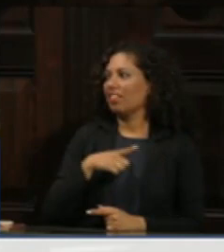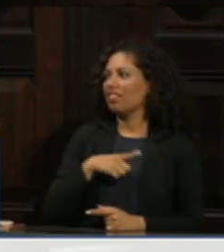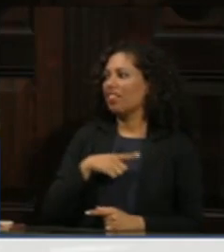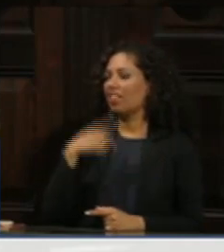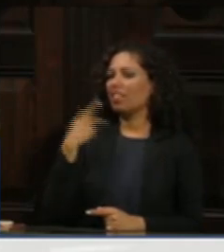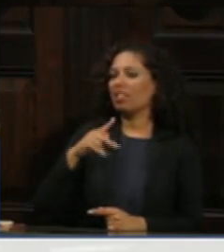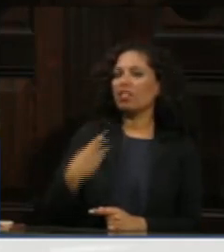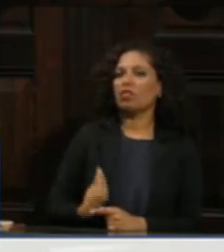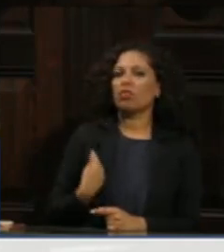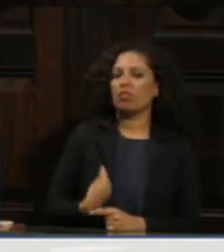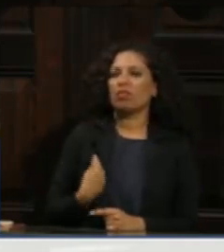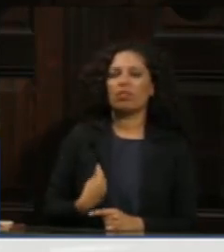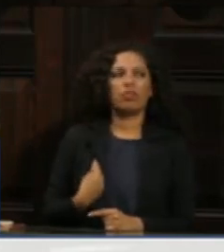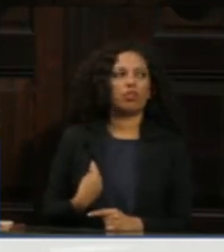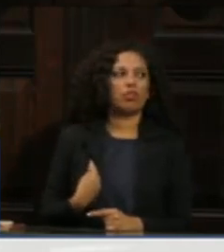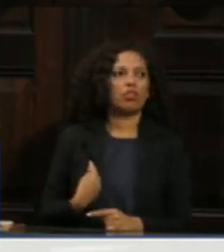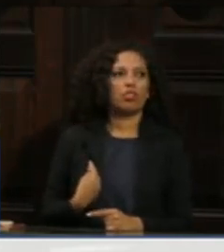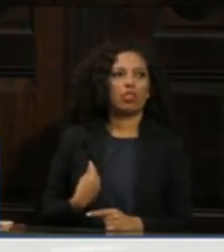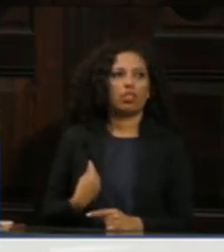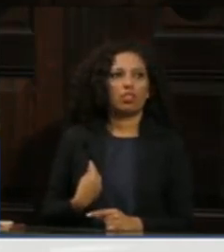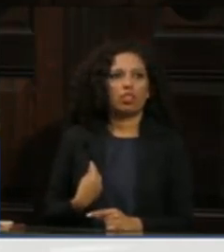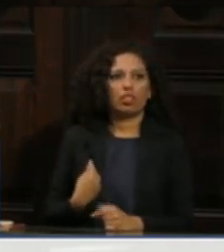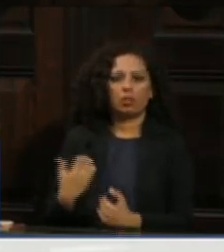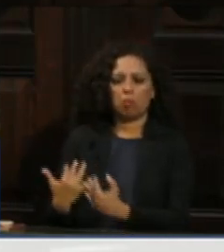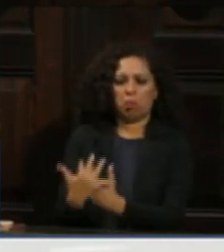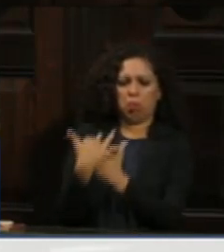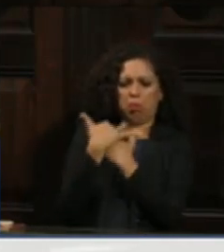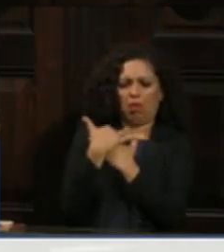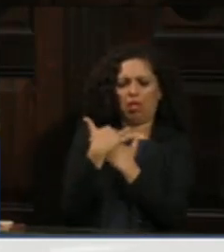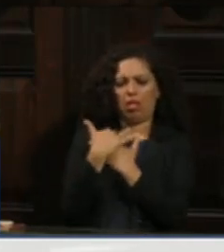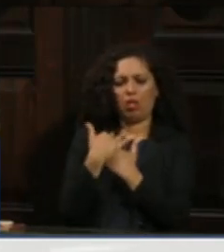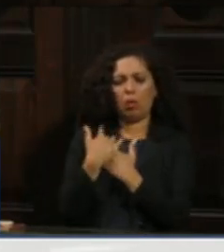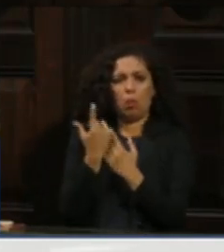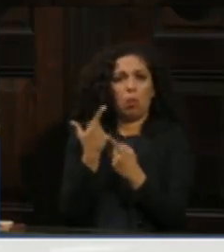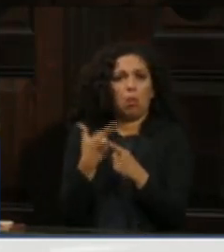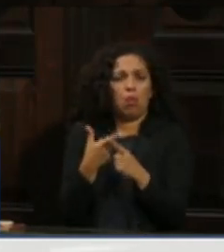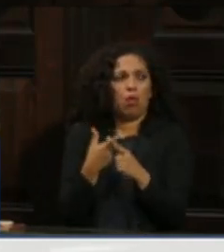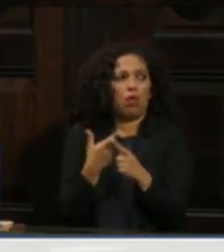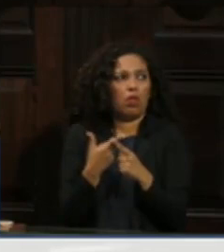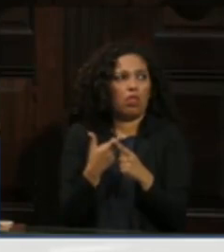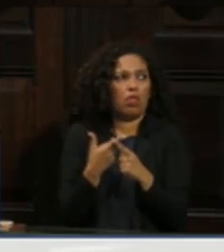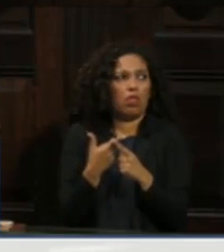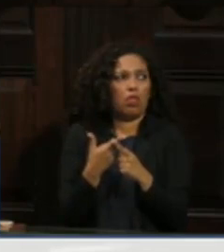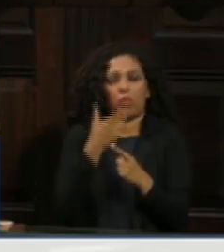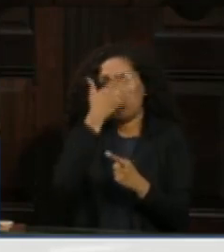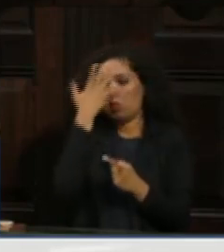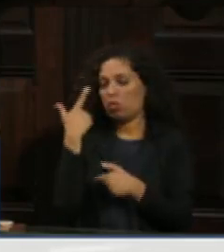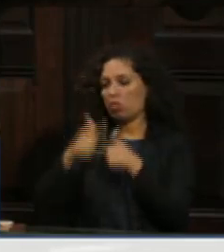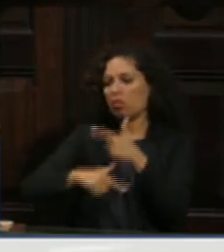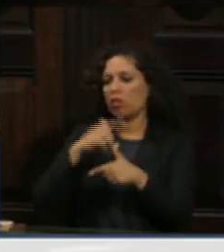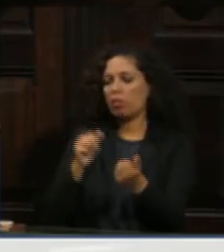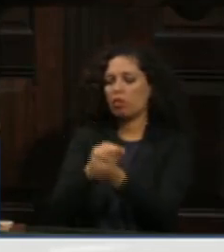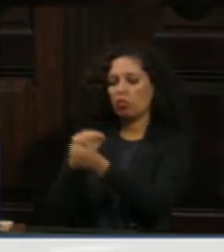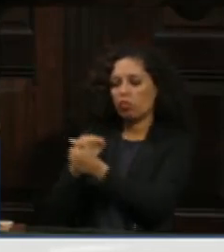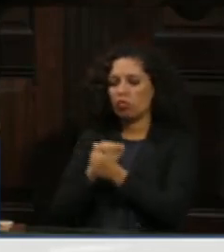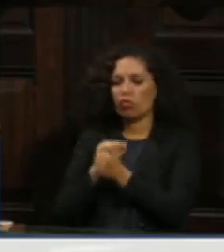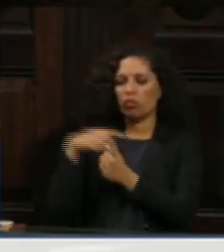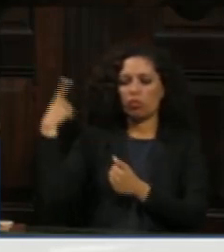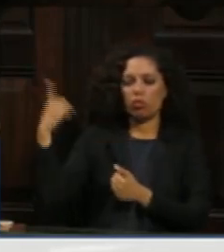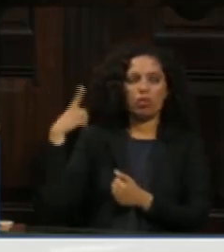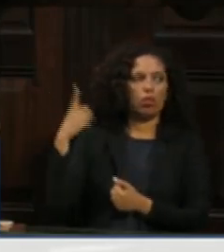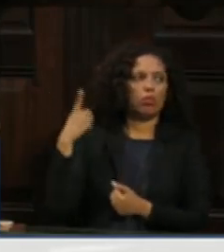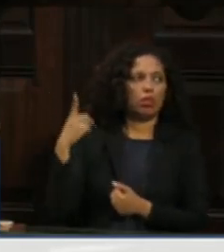investigativo. Eu considero importantíssimo. Mas sempre que algo que deveria ter o